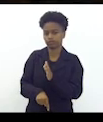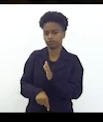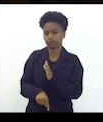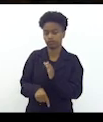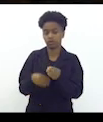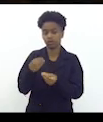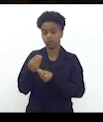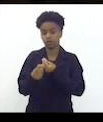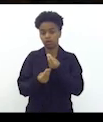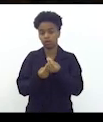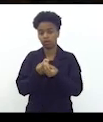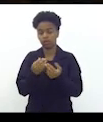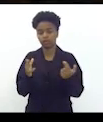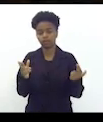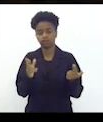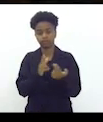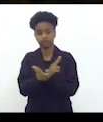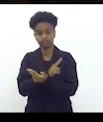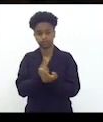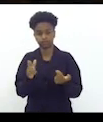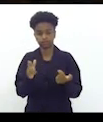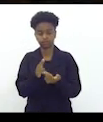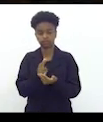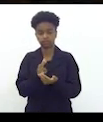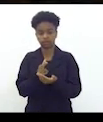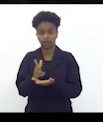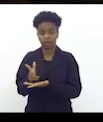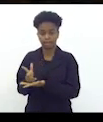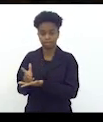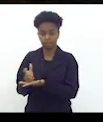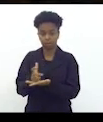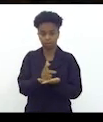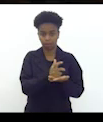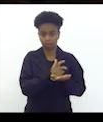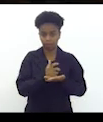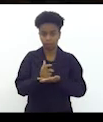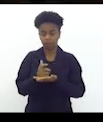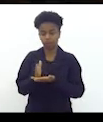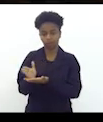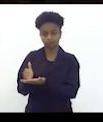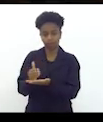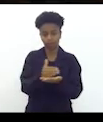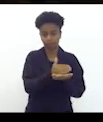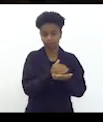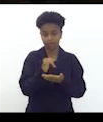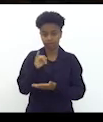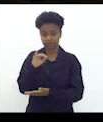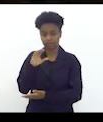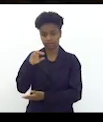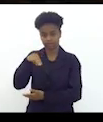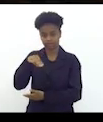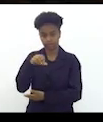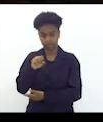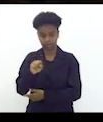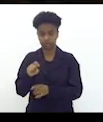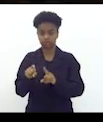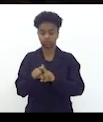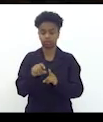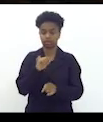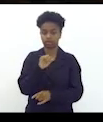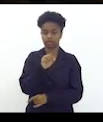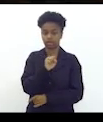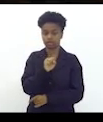as relações de arrecadação de ICMS e ISS